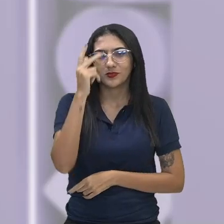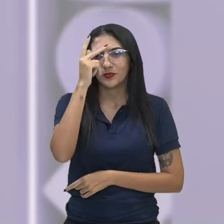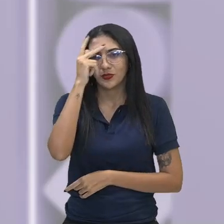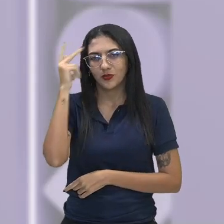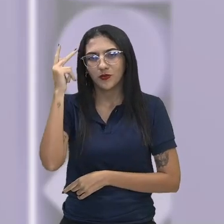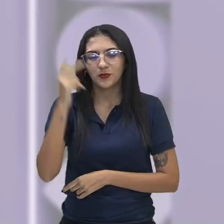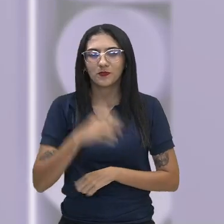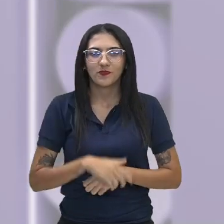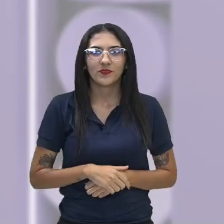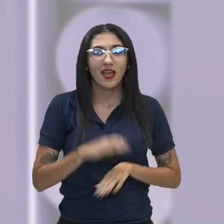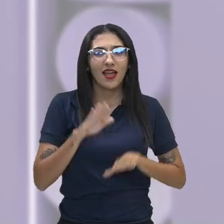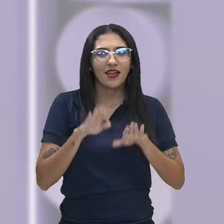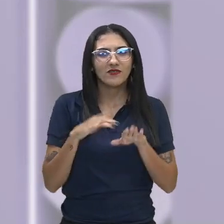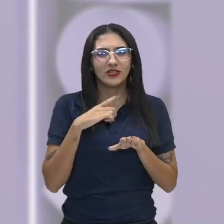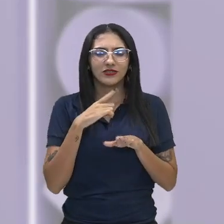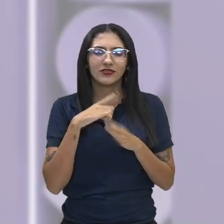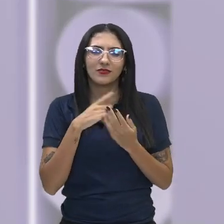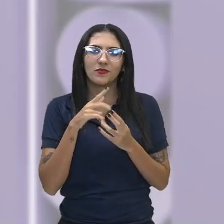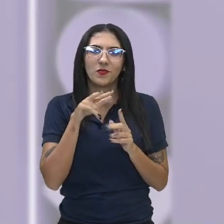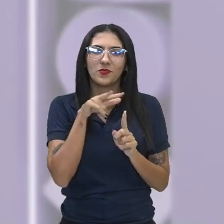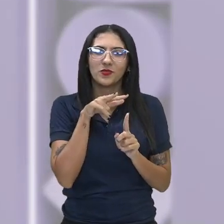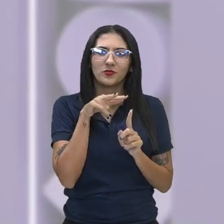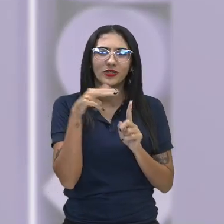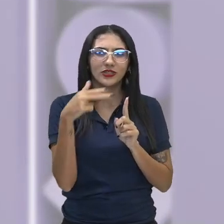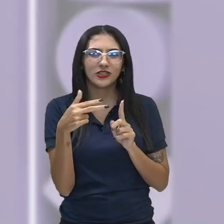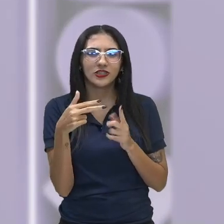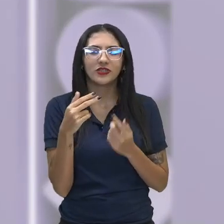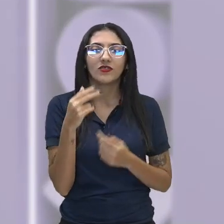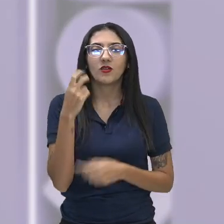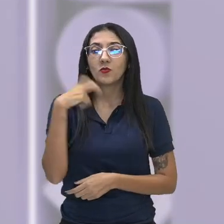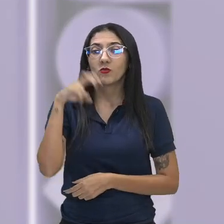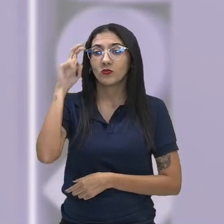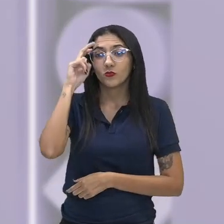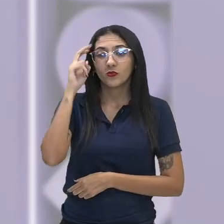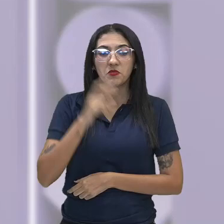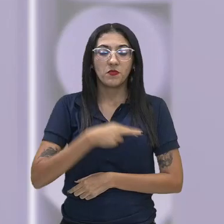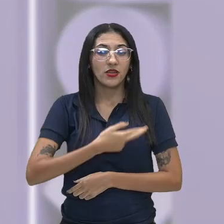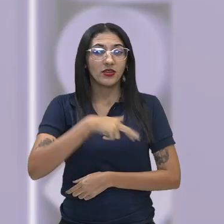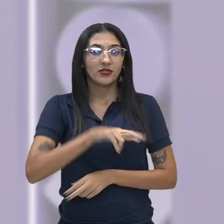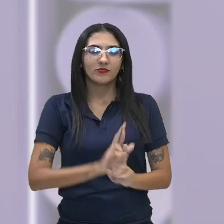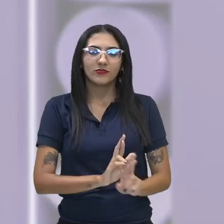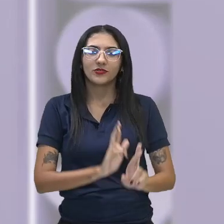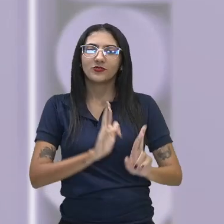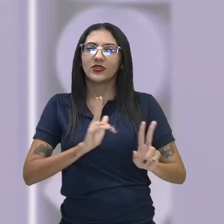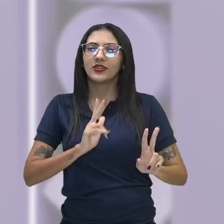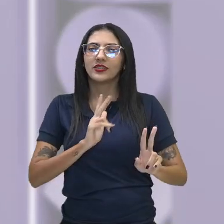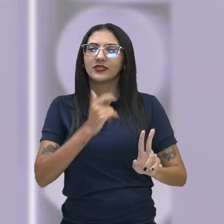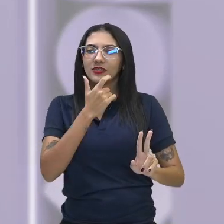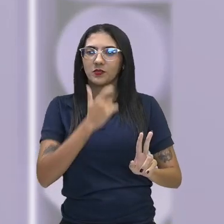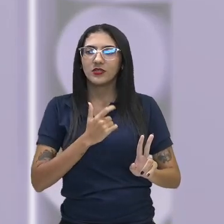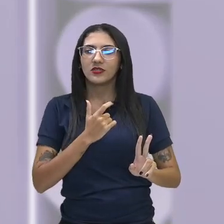vezes tem um olhar, uma cultura, uma religião diferente da minha, mas que